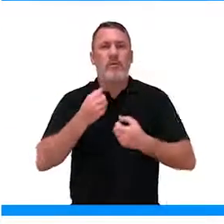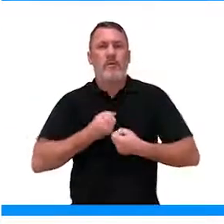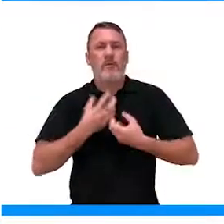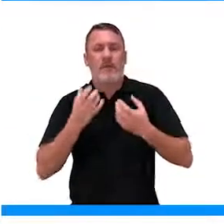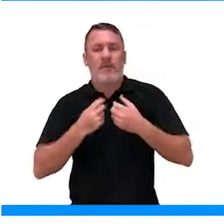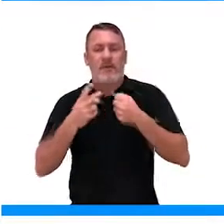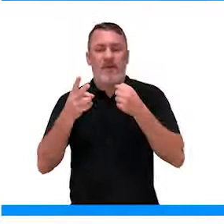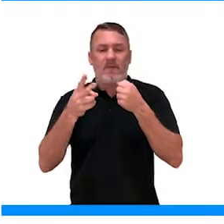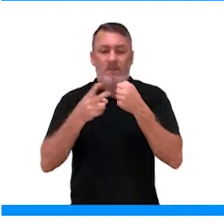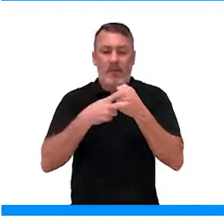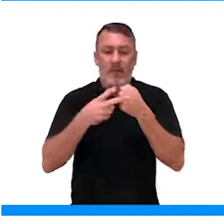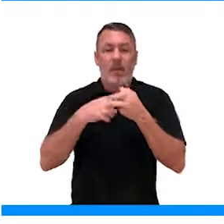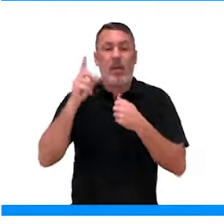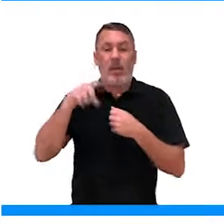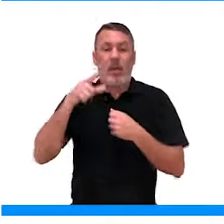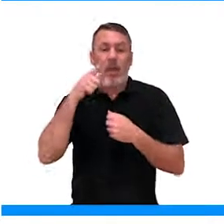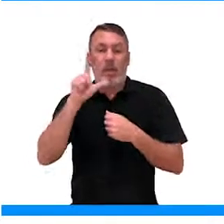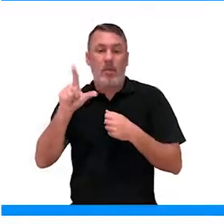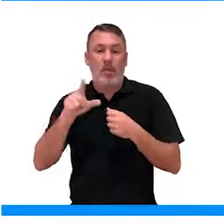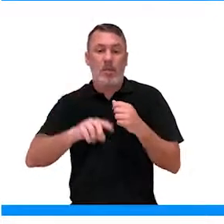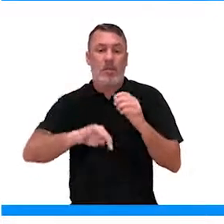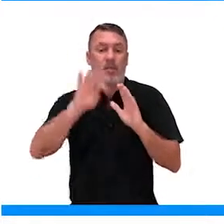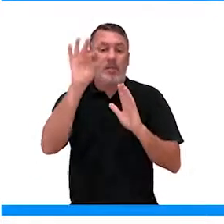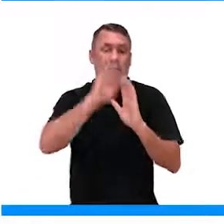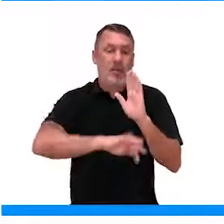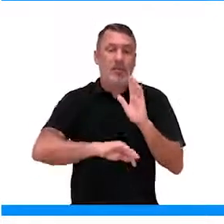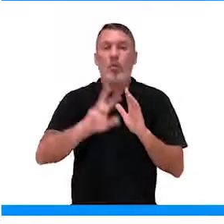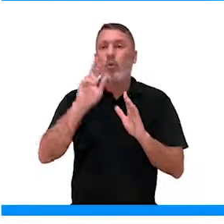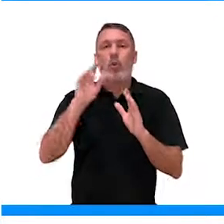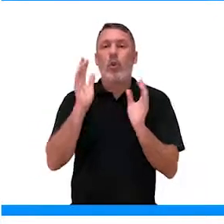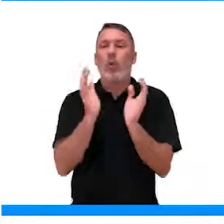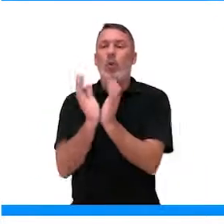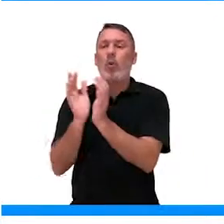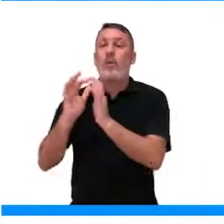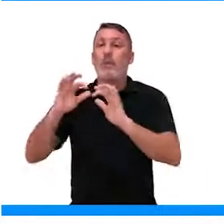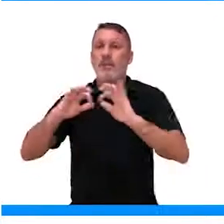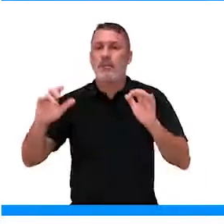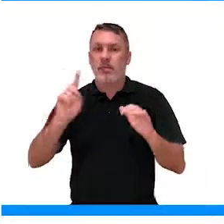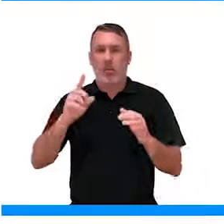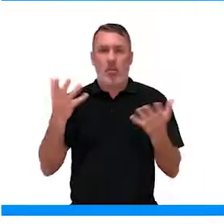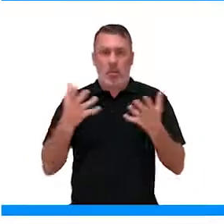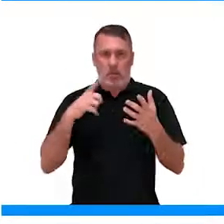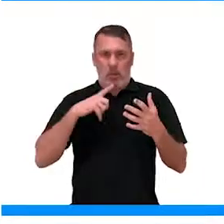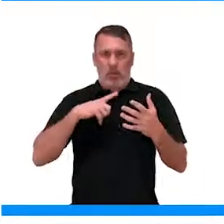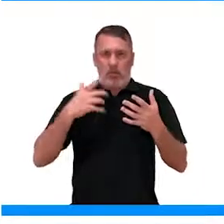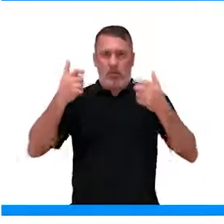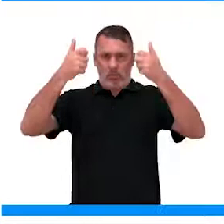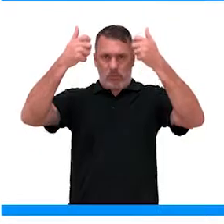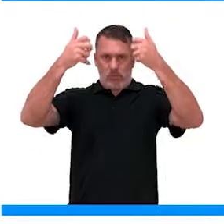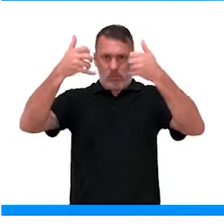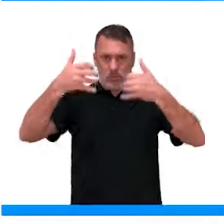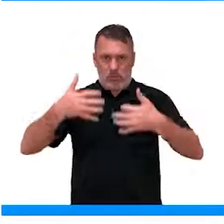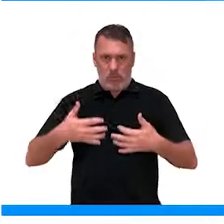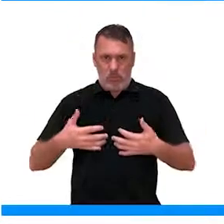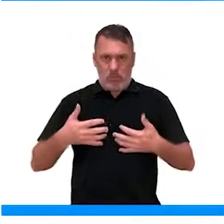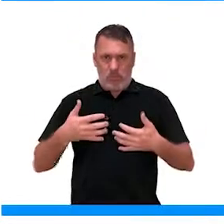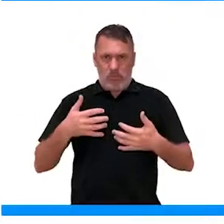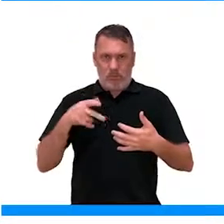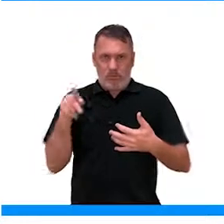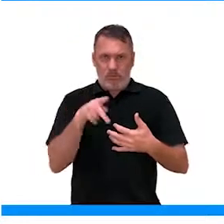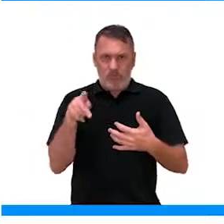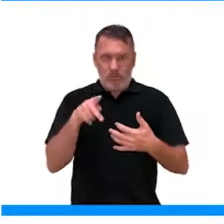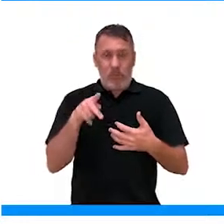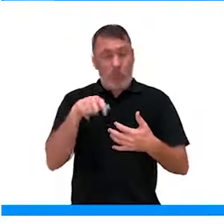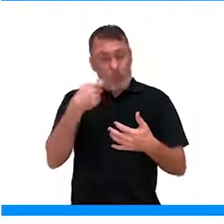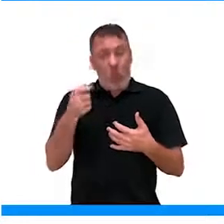apenas isolados e soltos. Elas se dão por meio de gênero textual. Então, aqui eu estou dando uma aula expositiva. É um